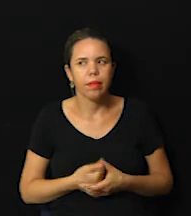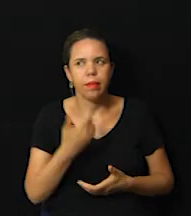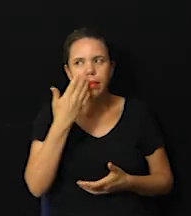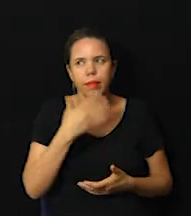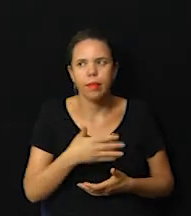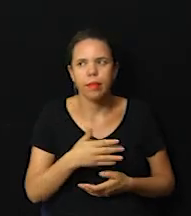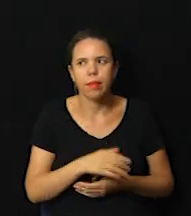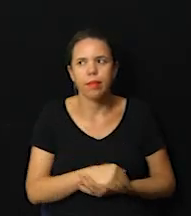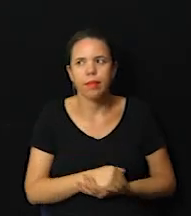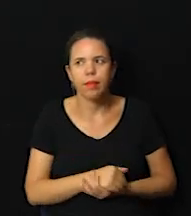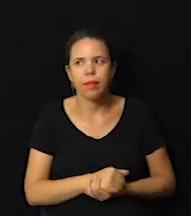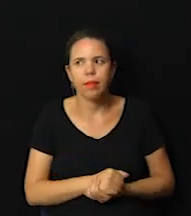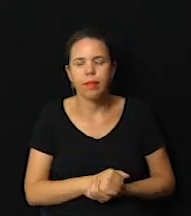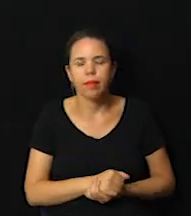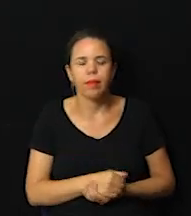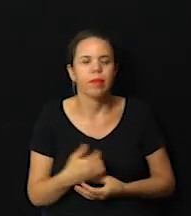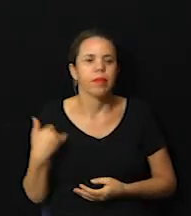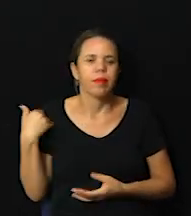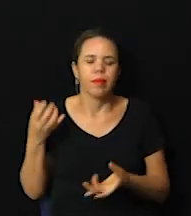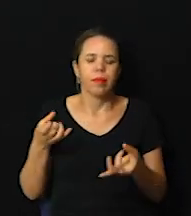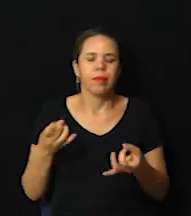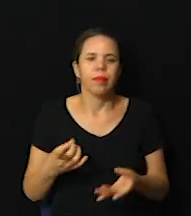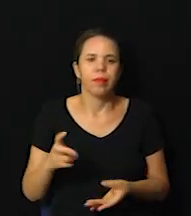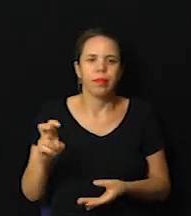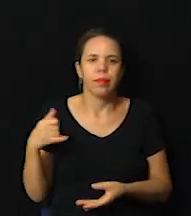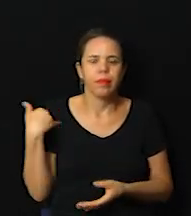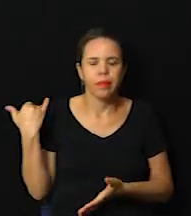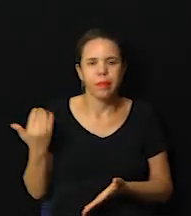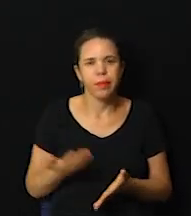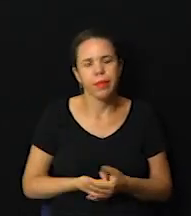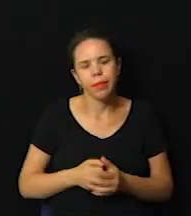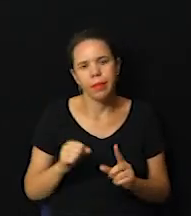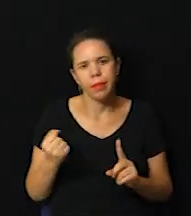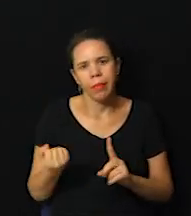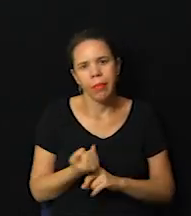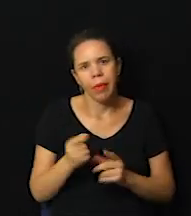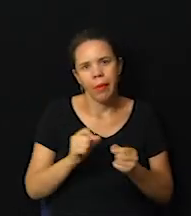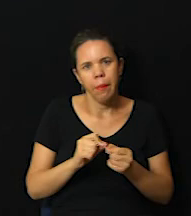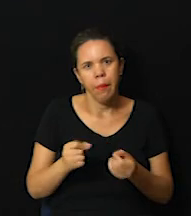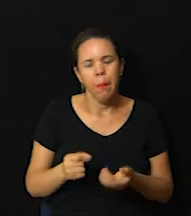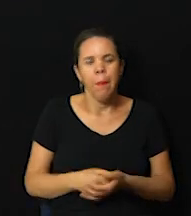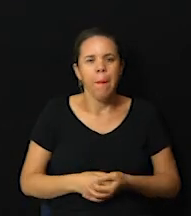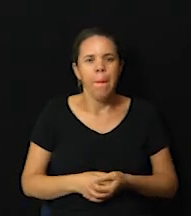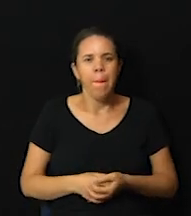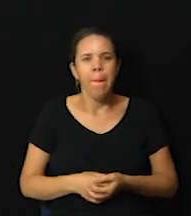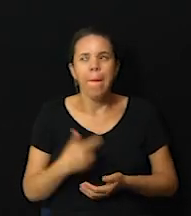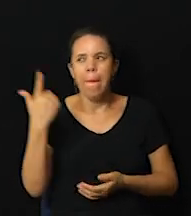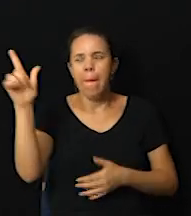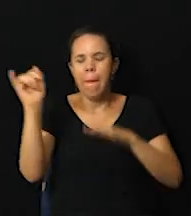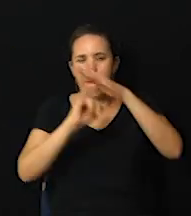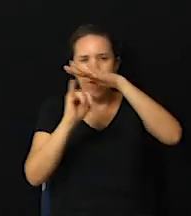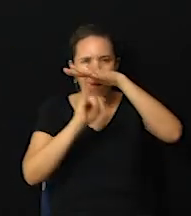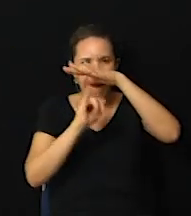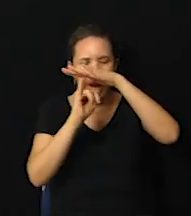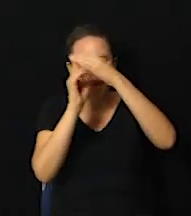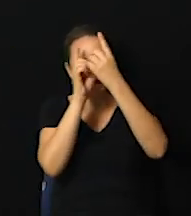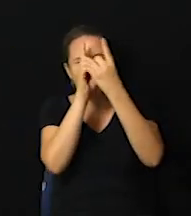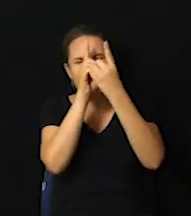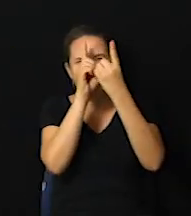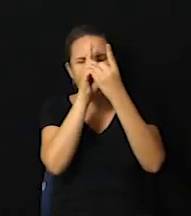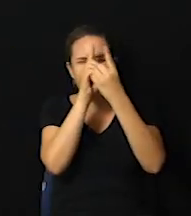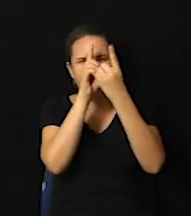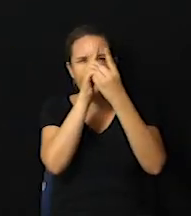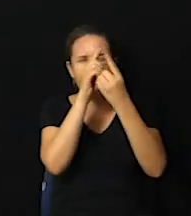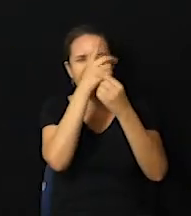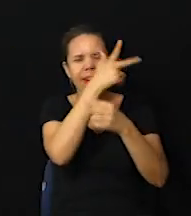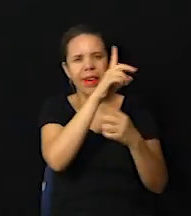sai, que já deu a idade dos 15 anos, que a assistente social faz esse encaminhamento para uma outra instituição que atenda,